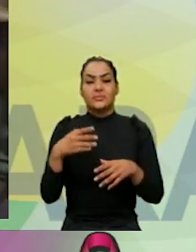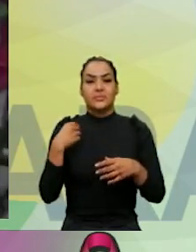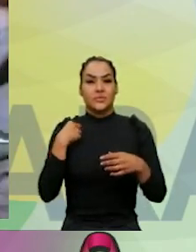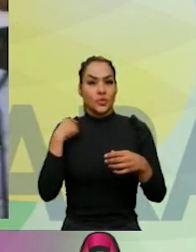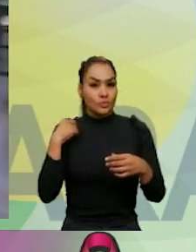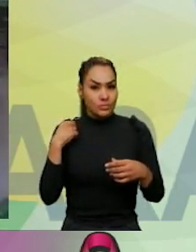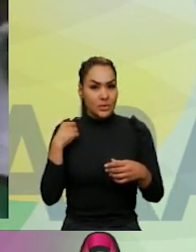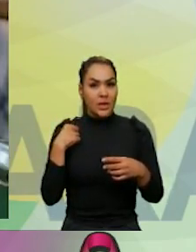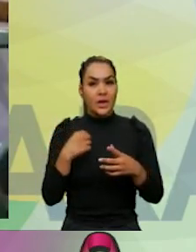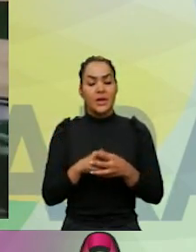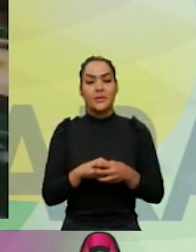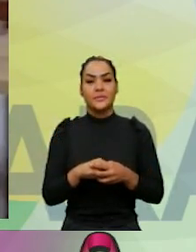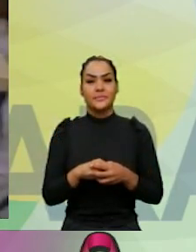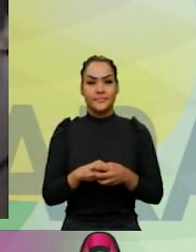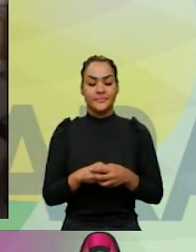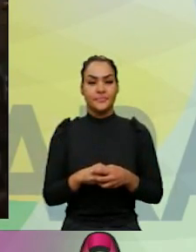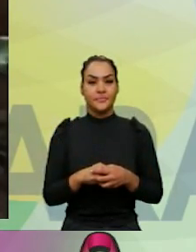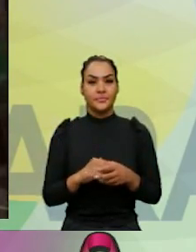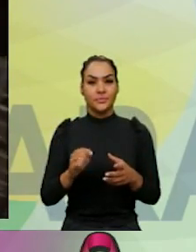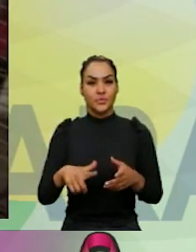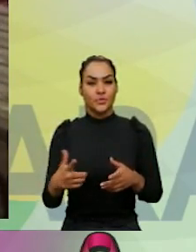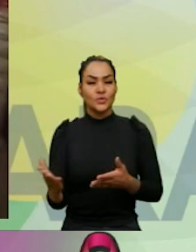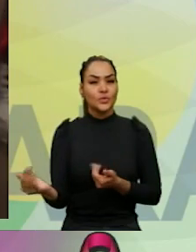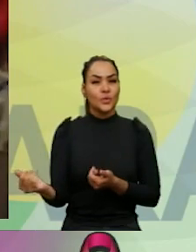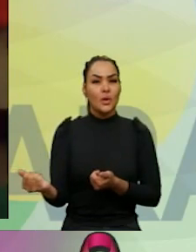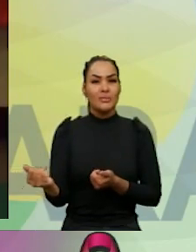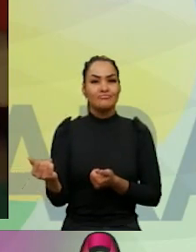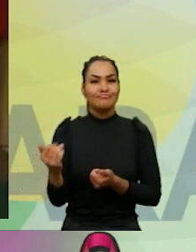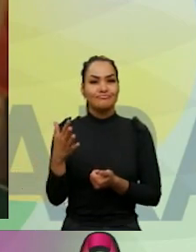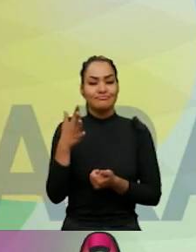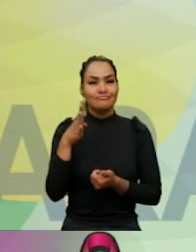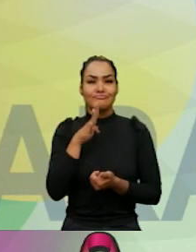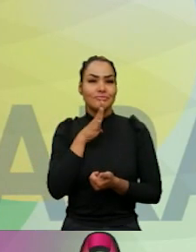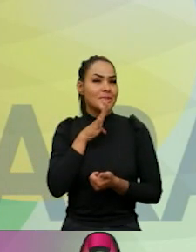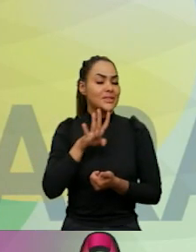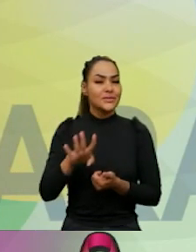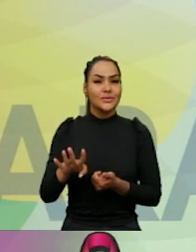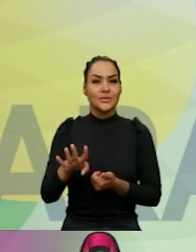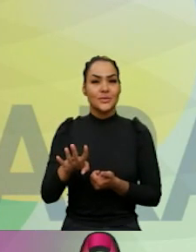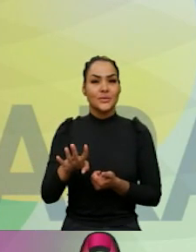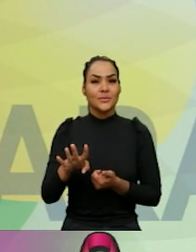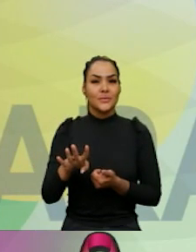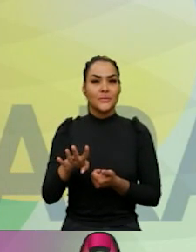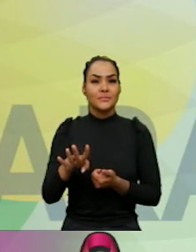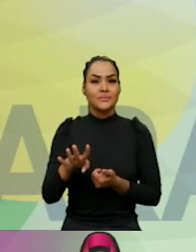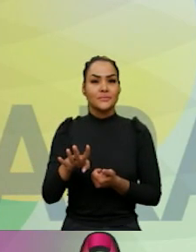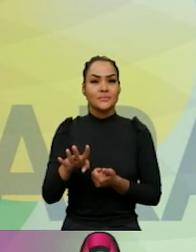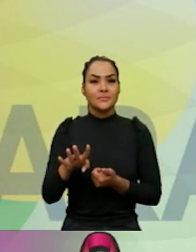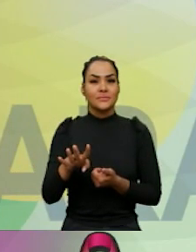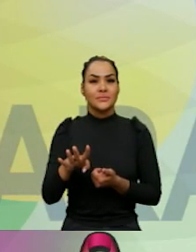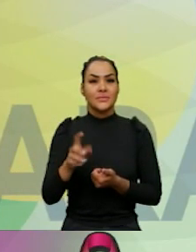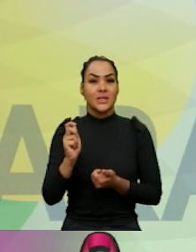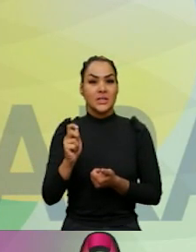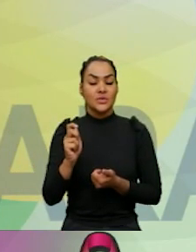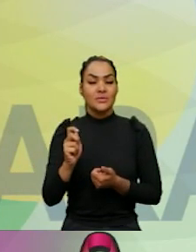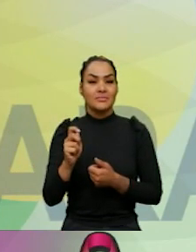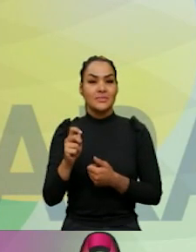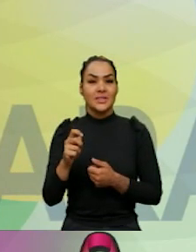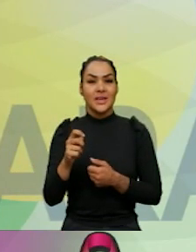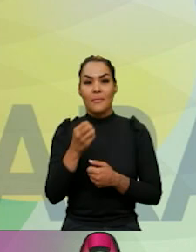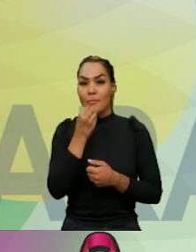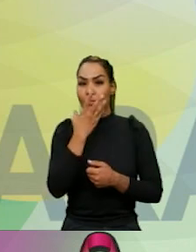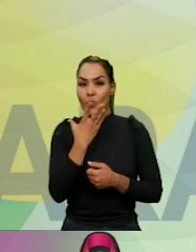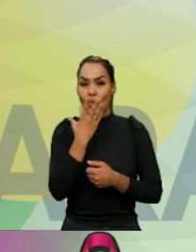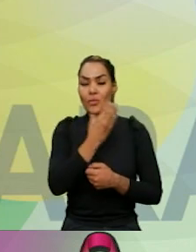uma grande parte, desconhecem essa atividade indispensável para a melhoria da vida em sociedade. São